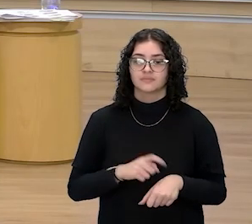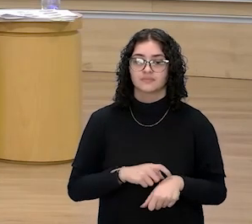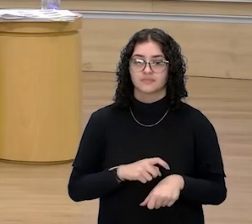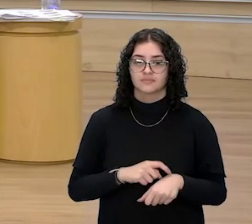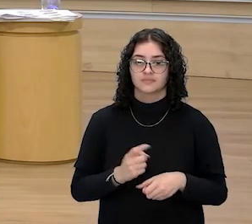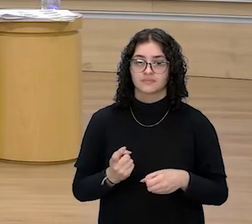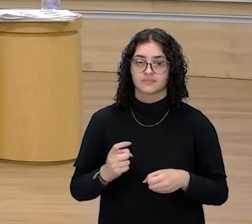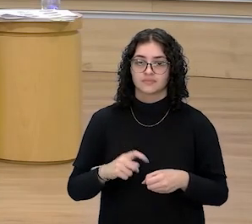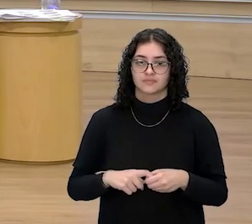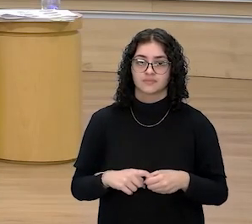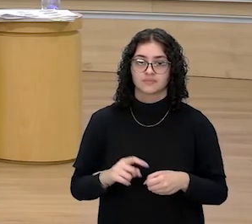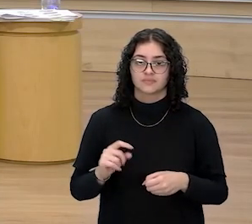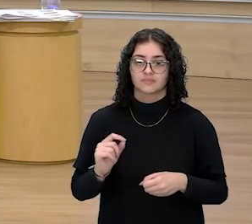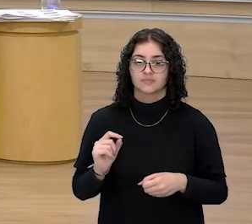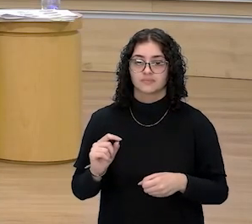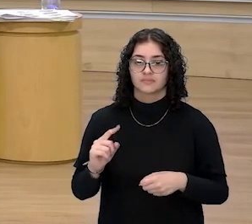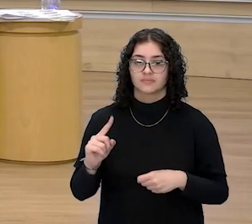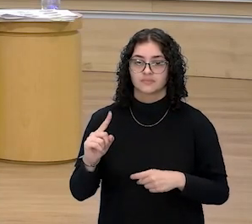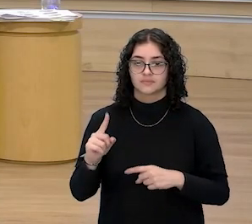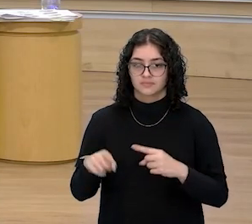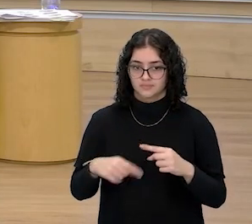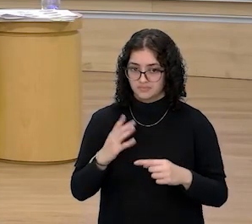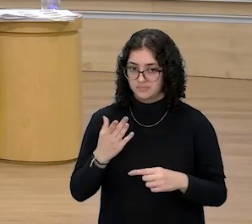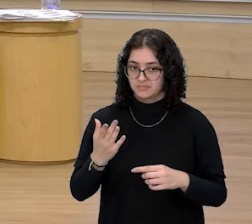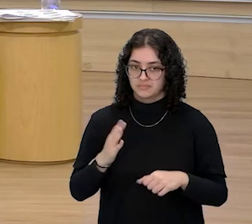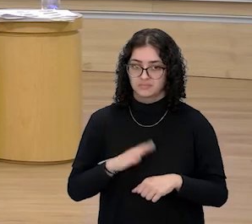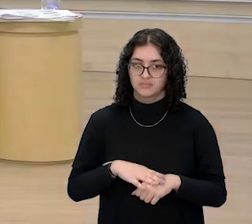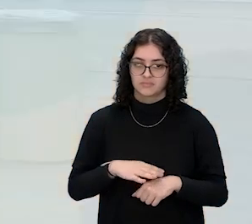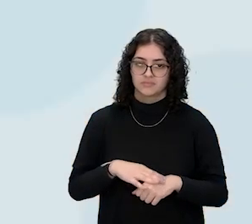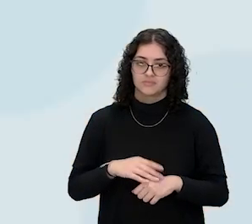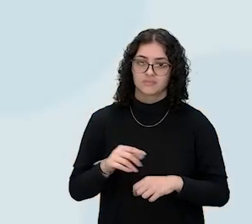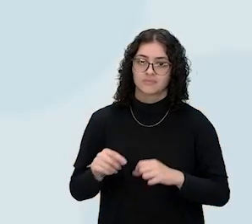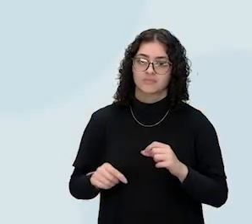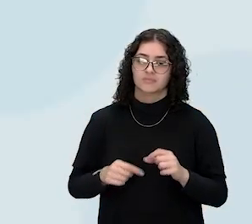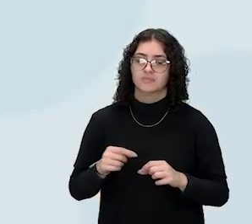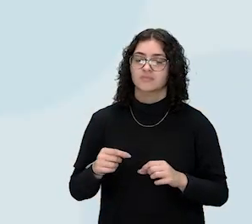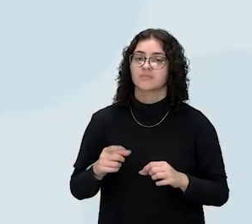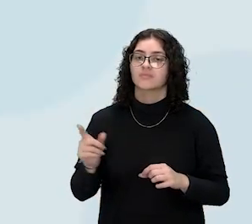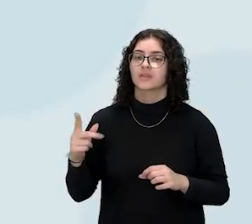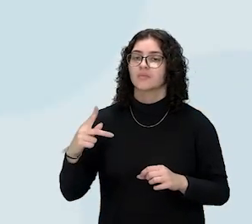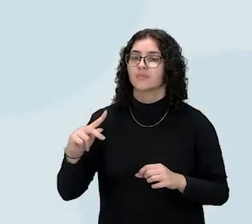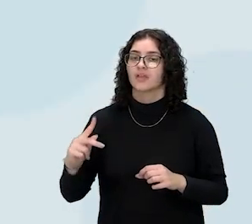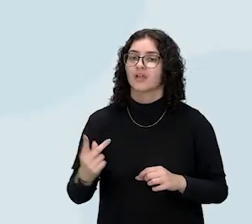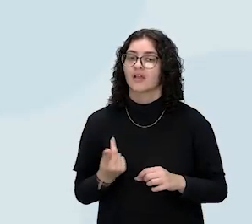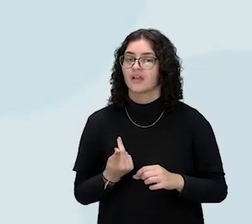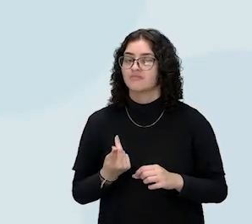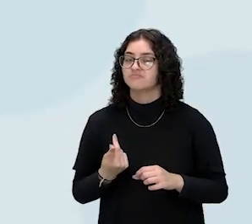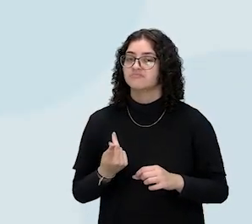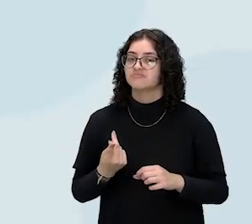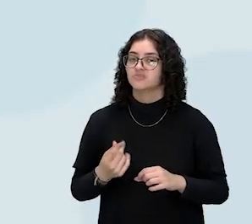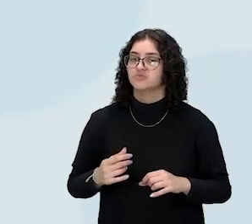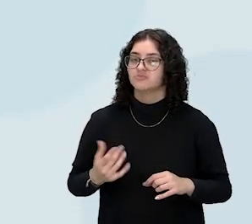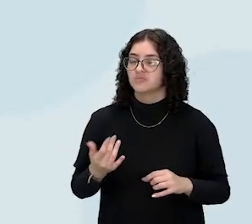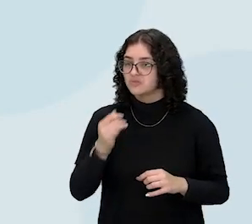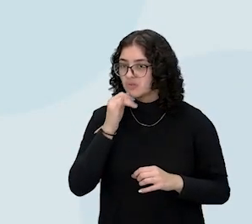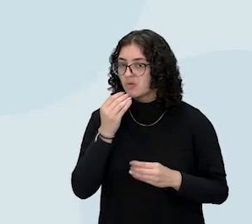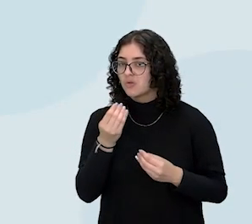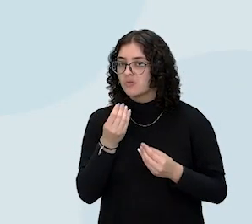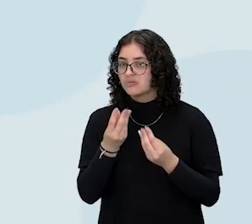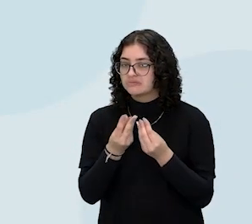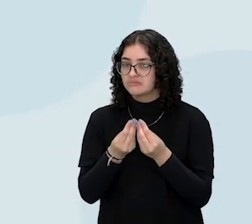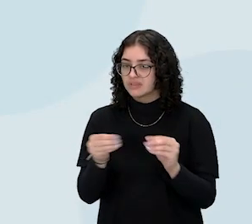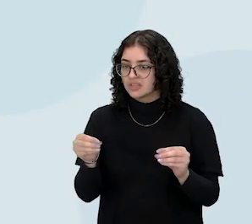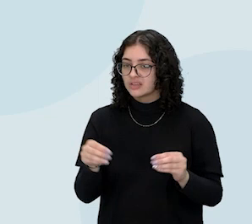aí para os nossos slides, depois que a gente trabalhou, o que afeta o pH, galerinha? O que vocês acham que afeta o